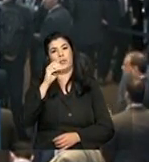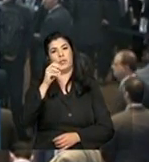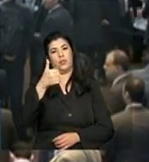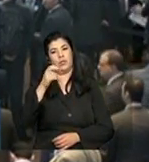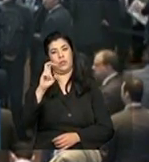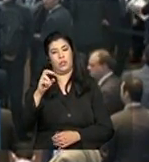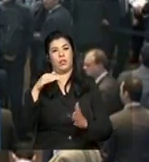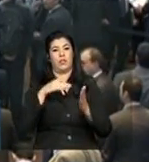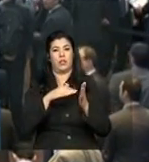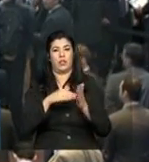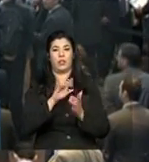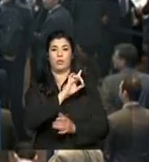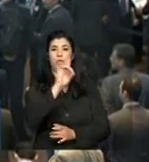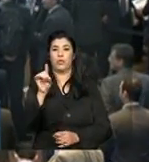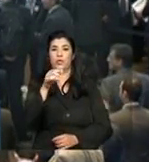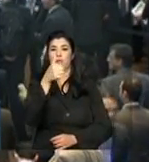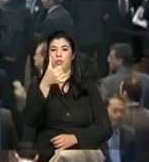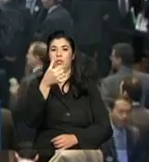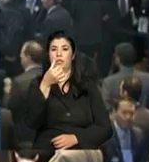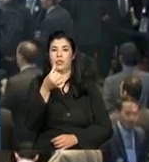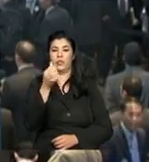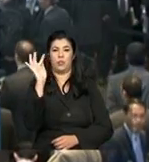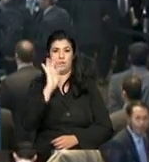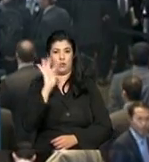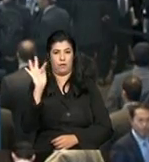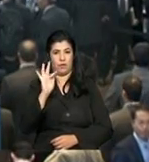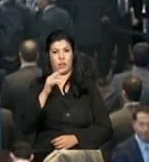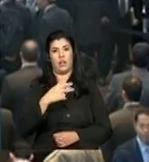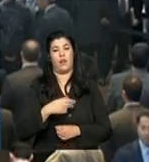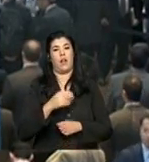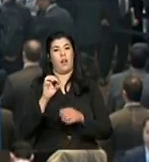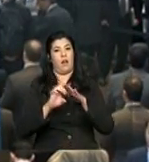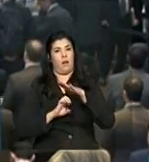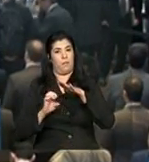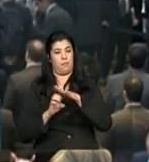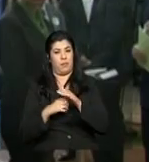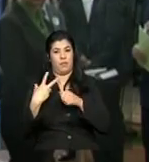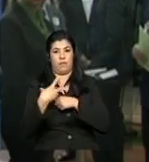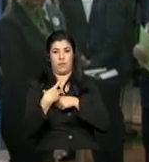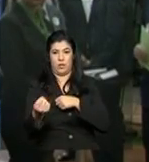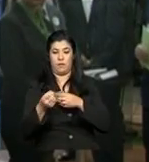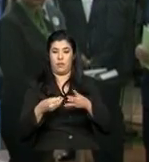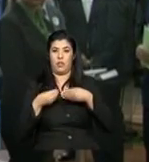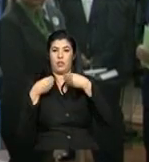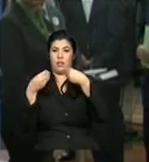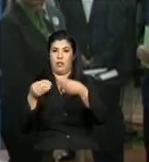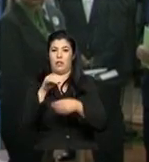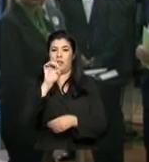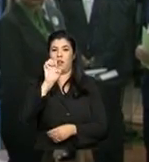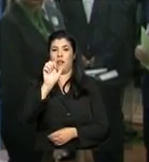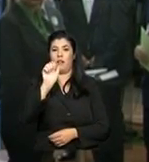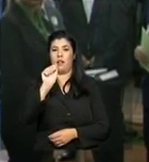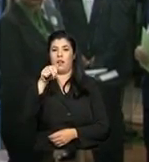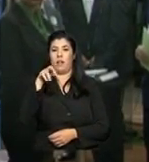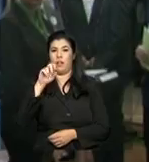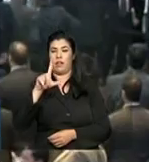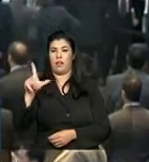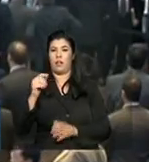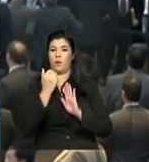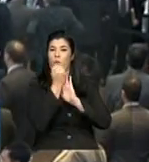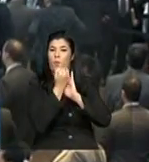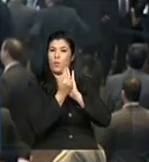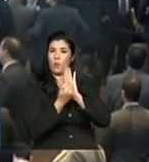de fevereiro os vencedores vão ter que entregar à ANEEL um cronograma e um orçamento, um cronograma das obras e também